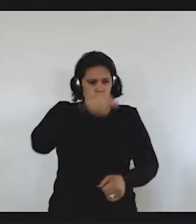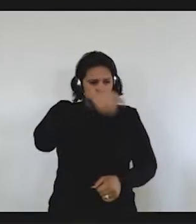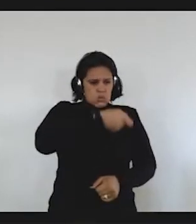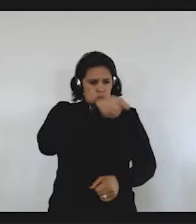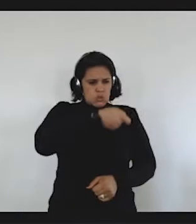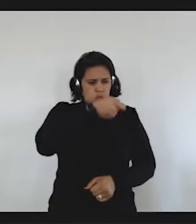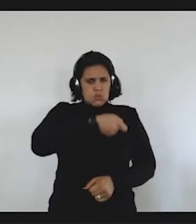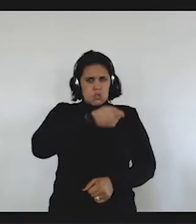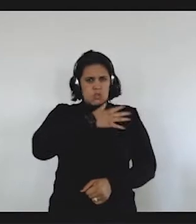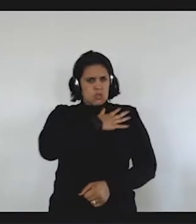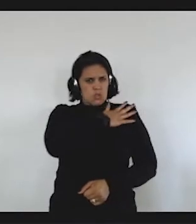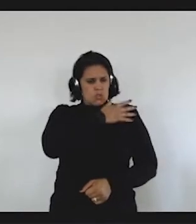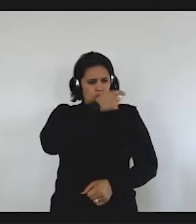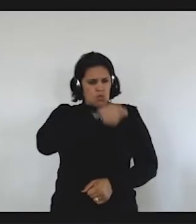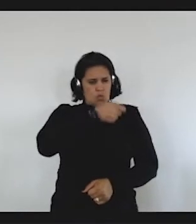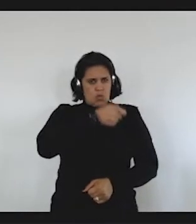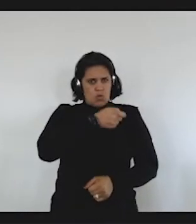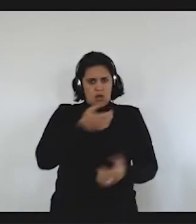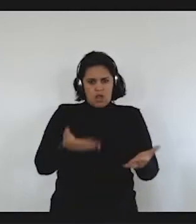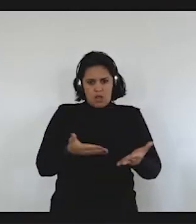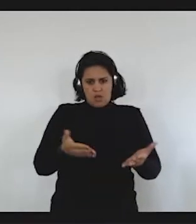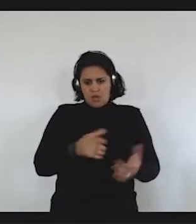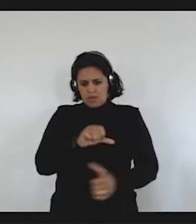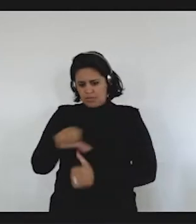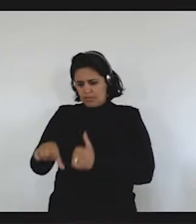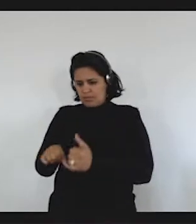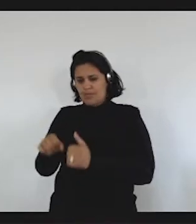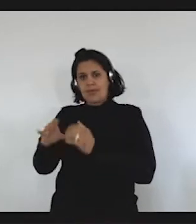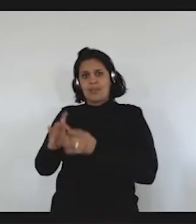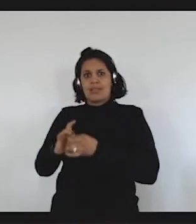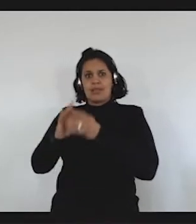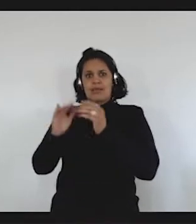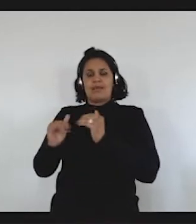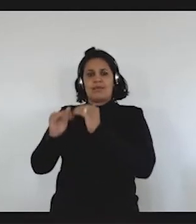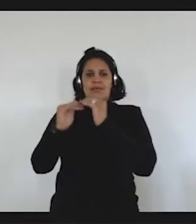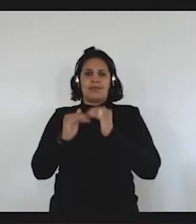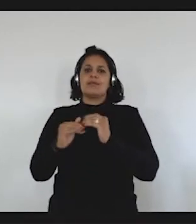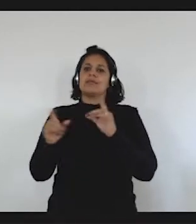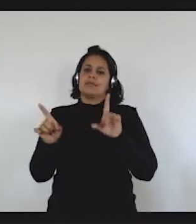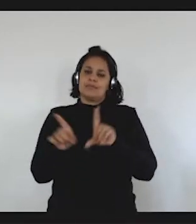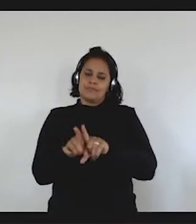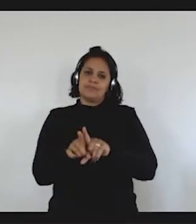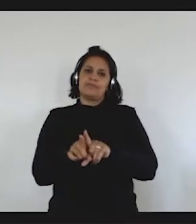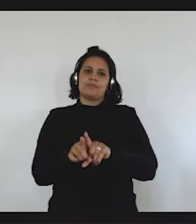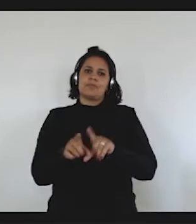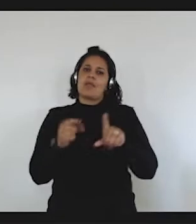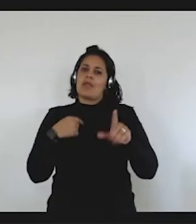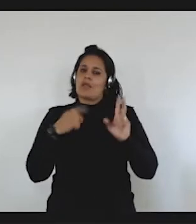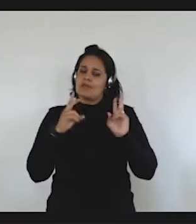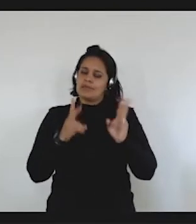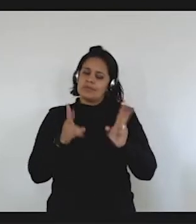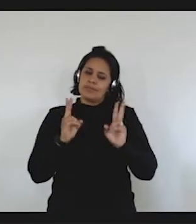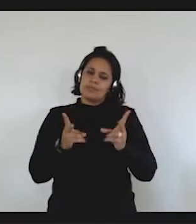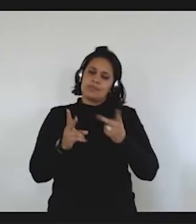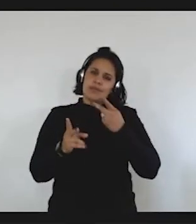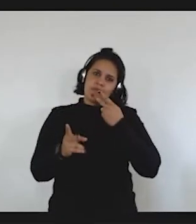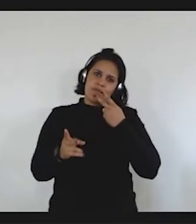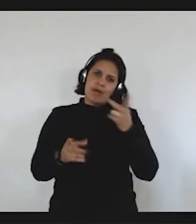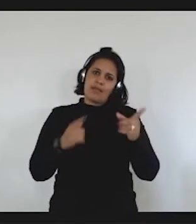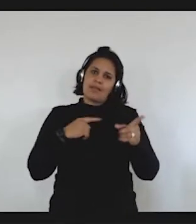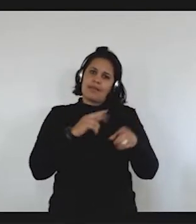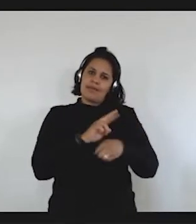regime democrático. Aliás, quanto a isso, eu sempre peço emprestado lições do